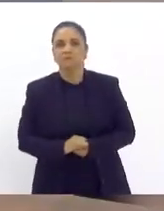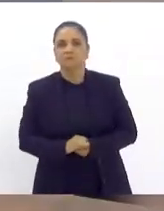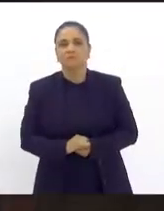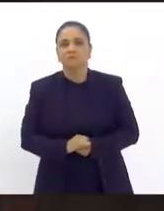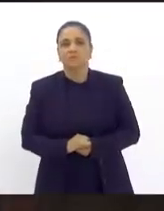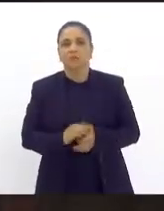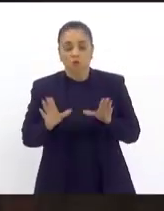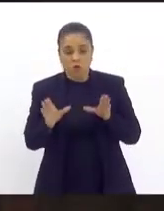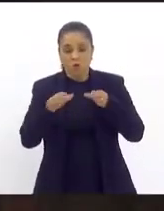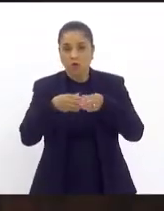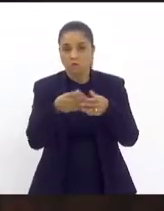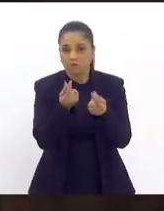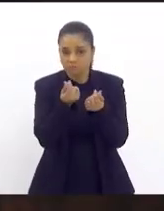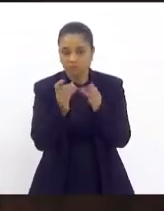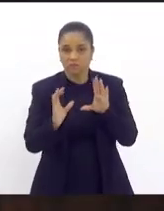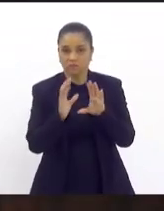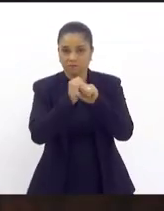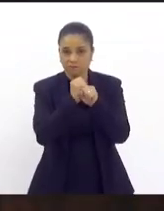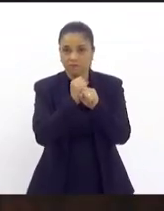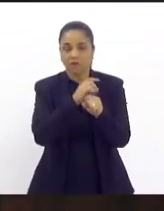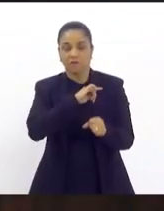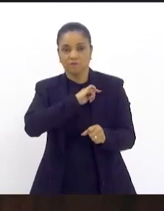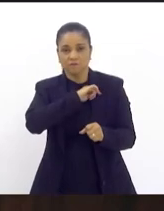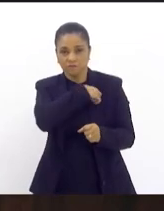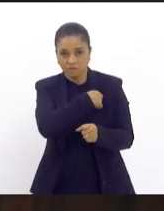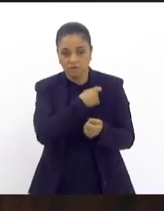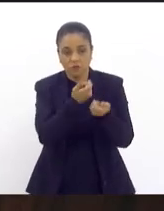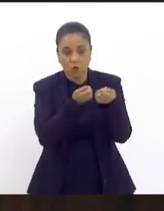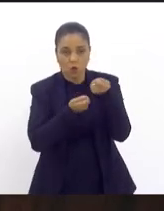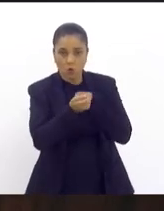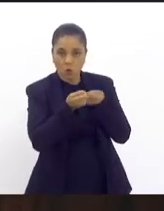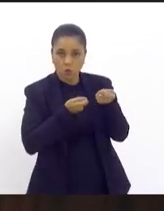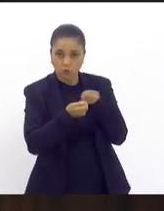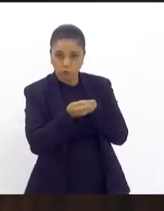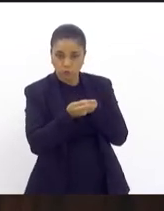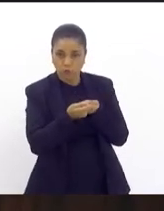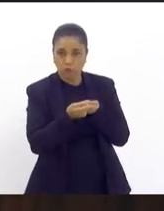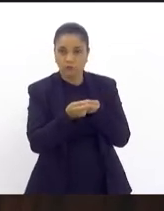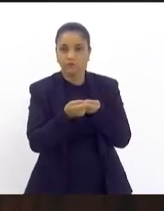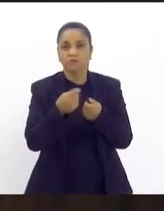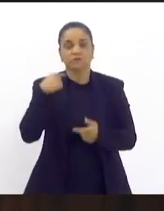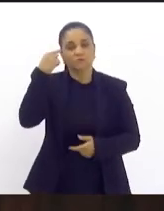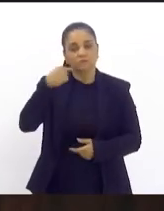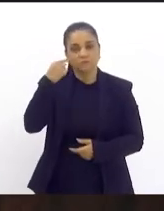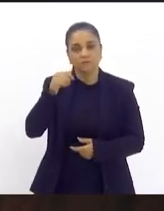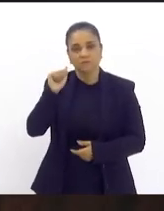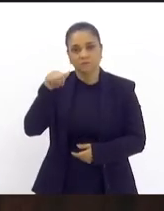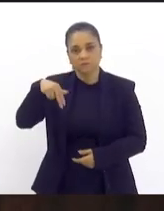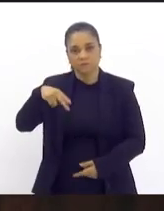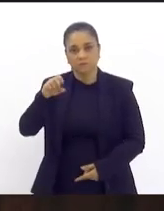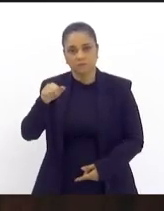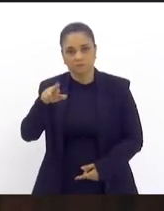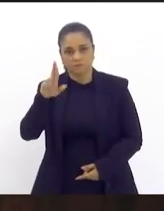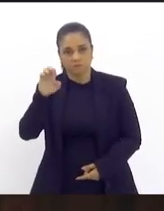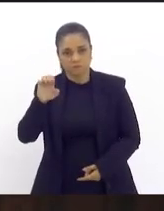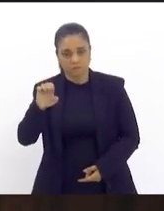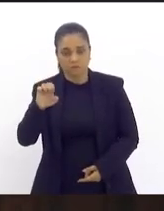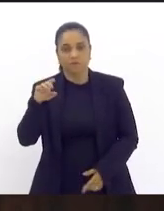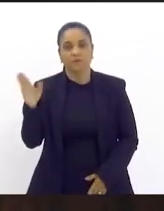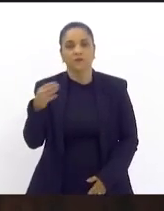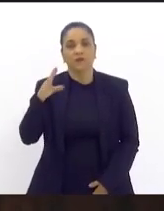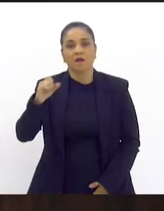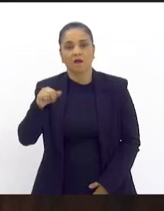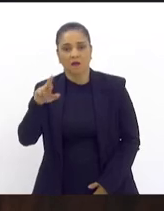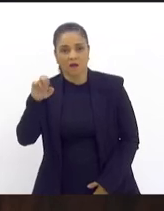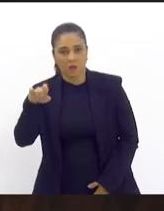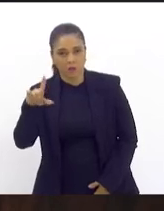Pela Comissão de Orçamentos, Finanças, Fiscalização Financeira e Controle, deputado André Correia, deputado Carlos Macedo, deputado